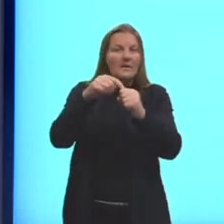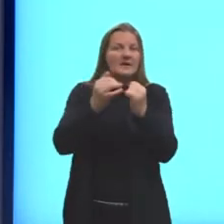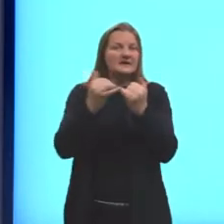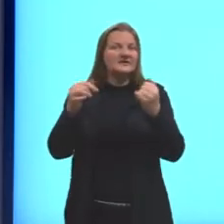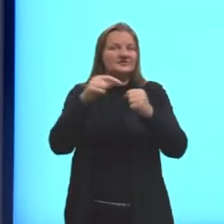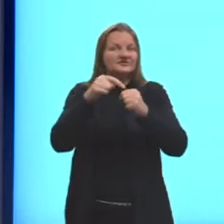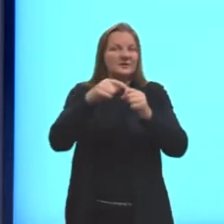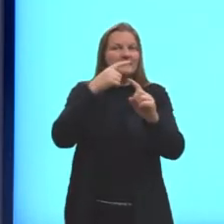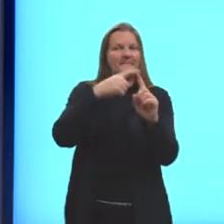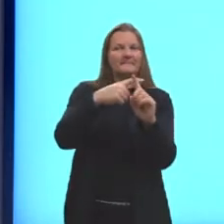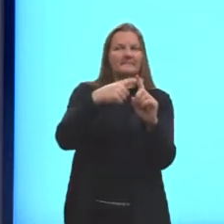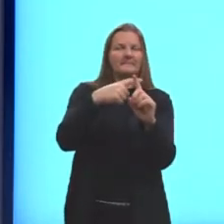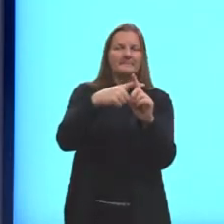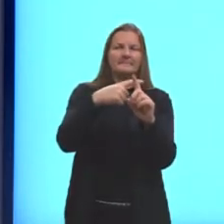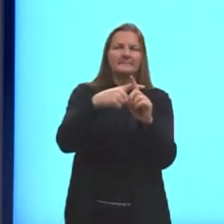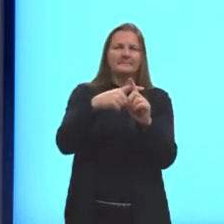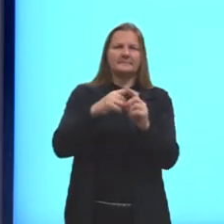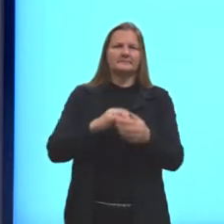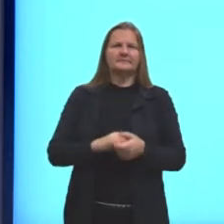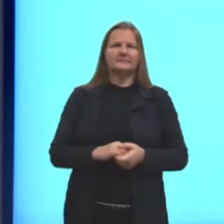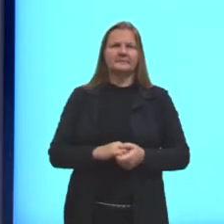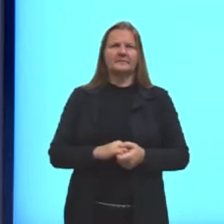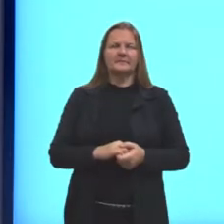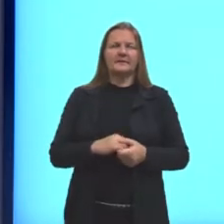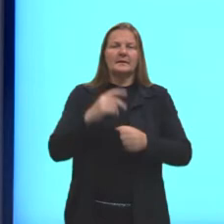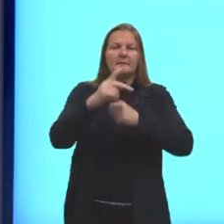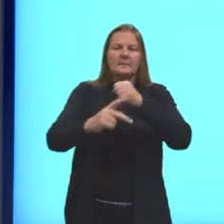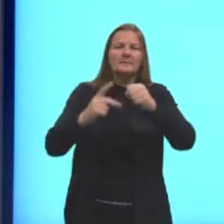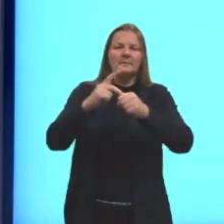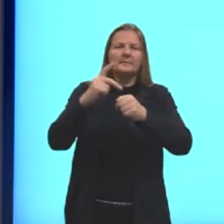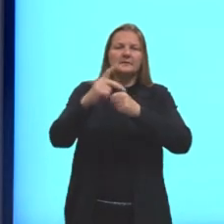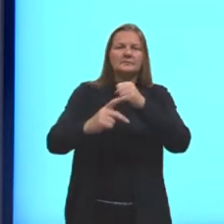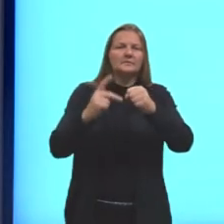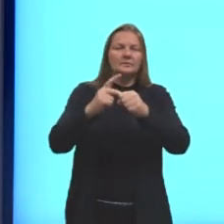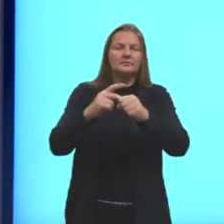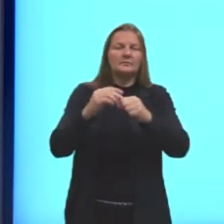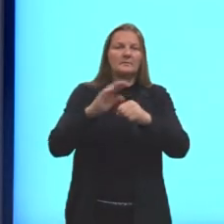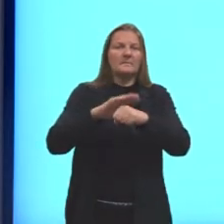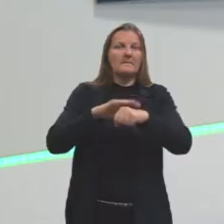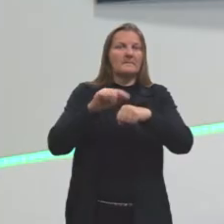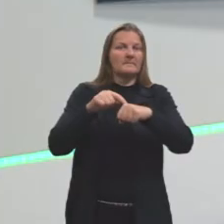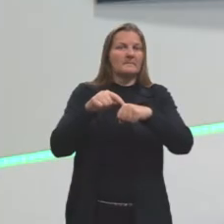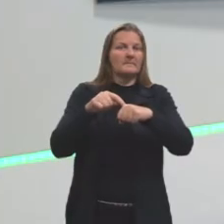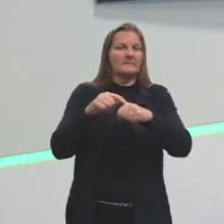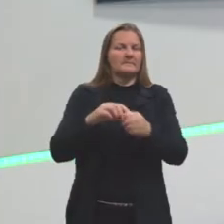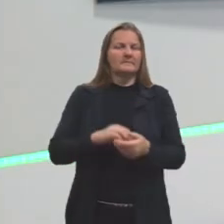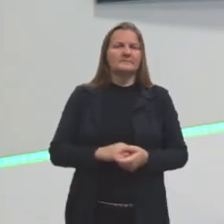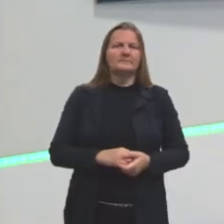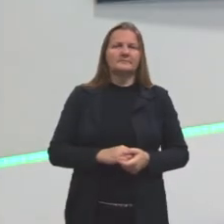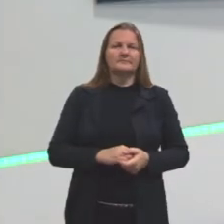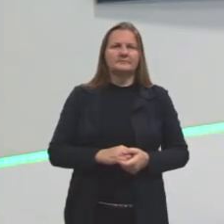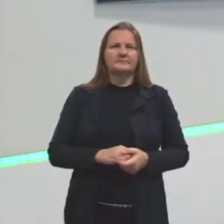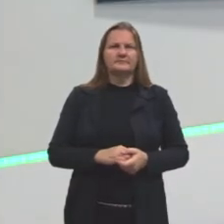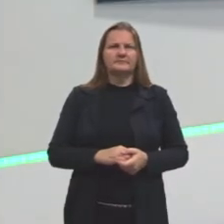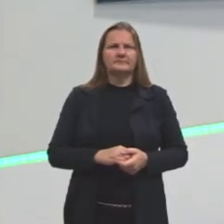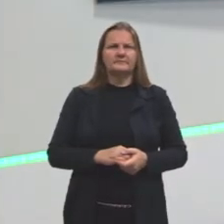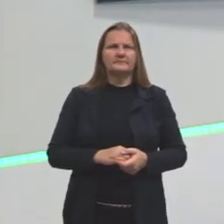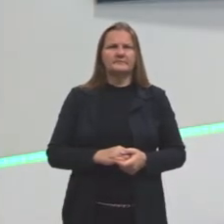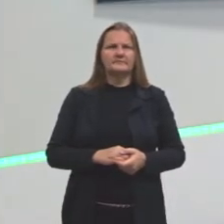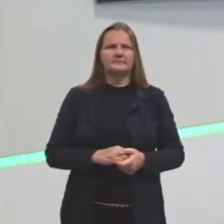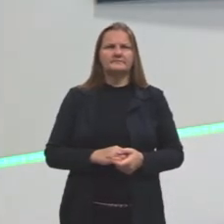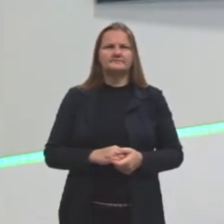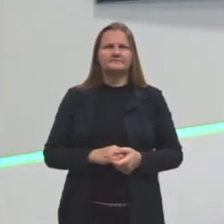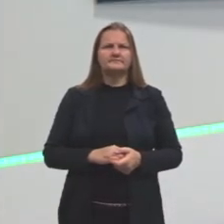porque porque agora a gente tem mais prótons do que elétrons então a carga Total dele